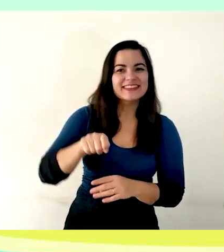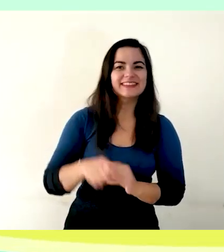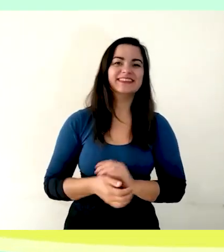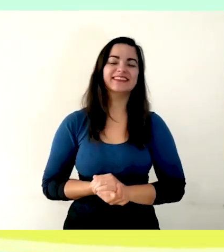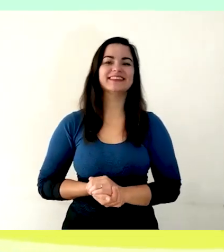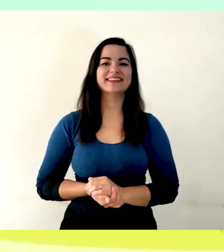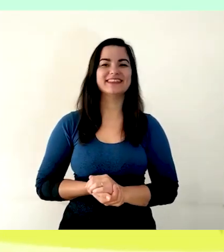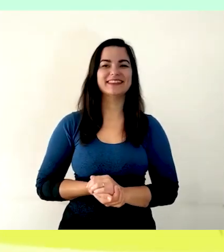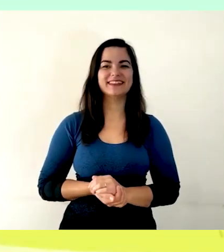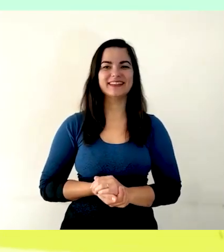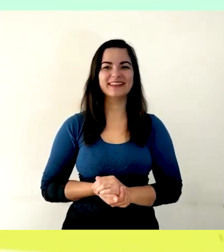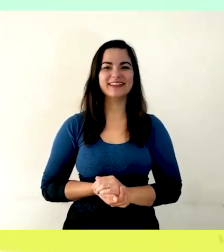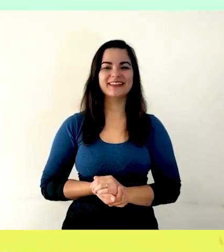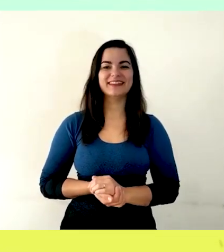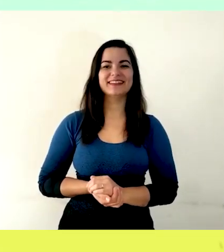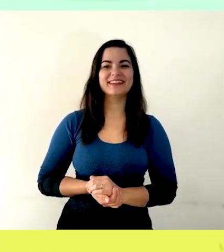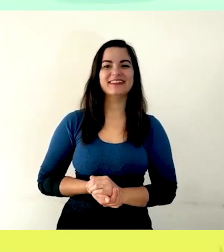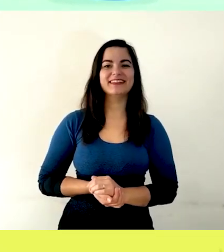descobrir!